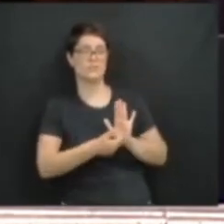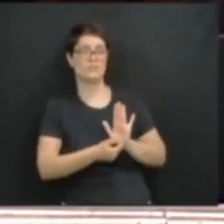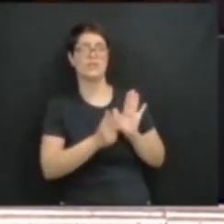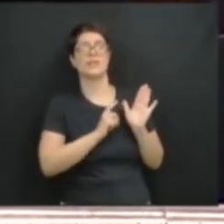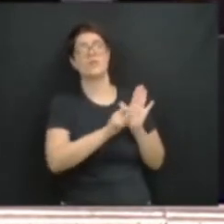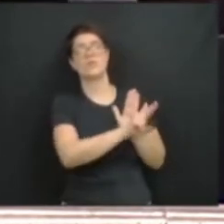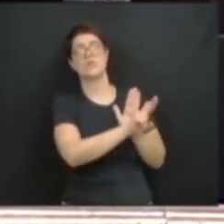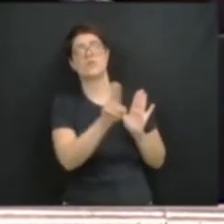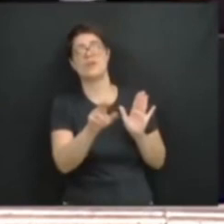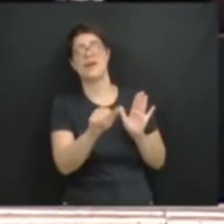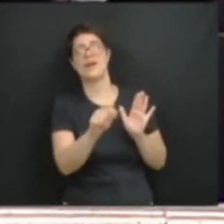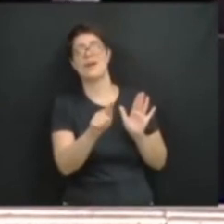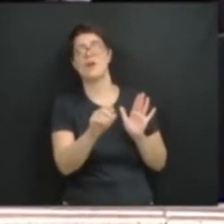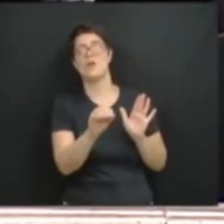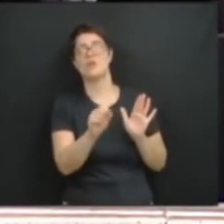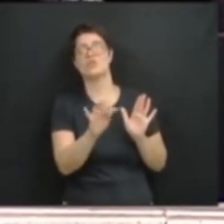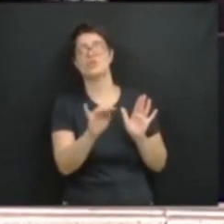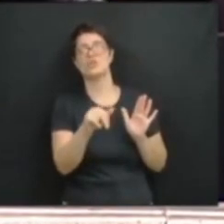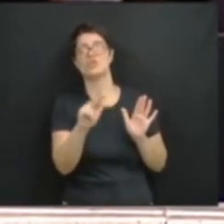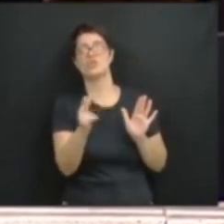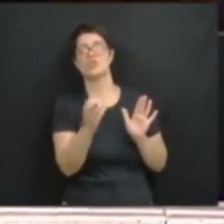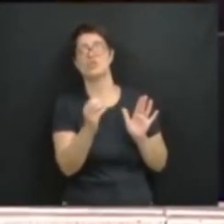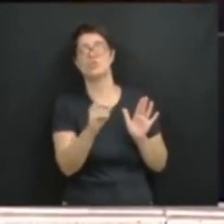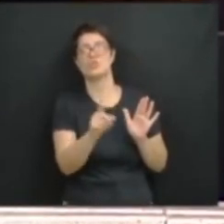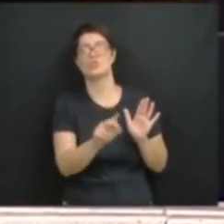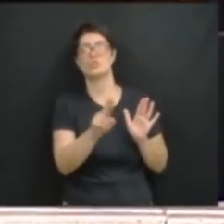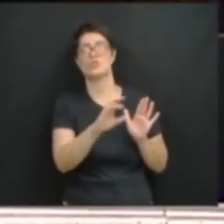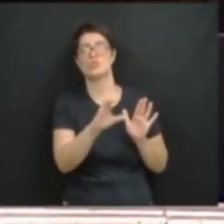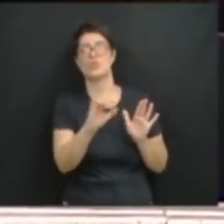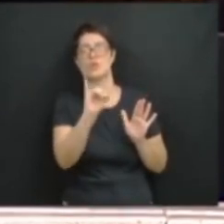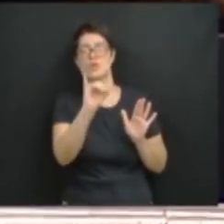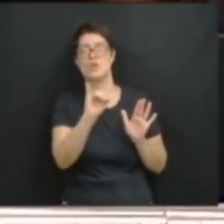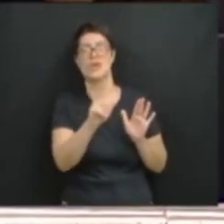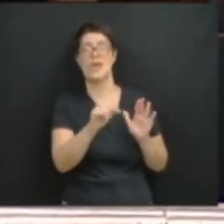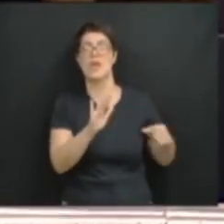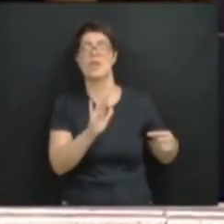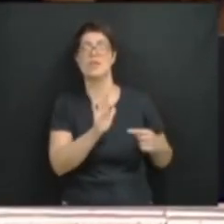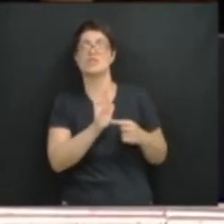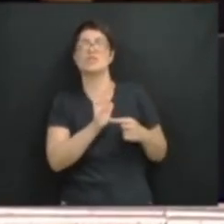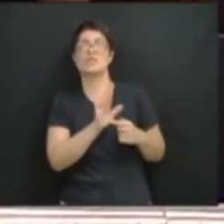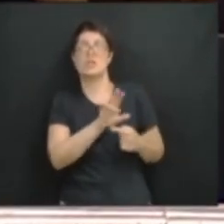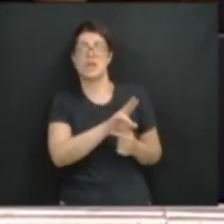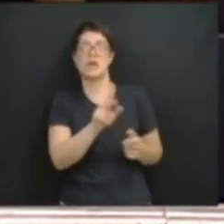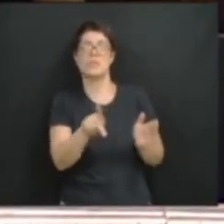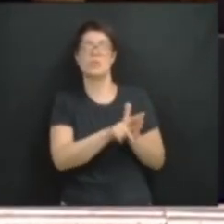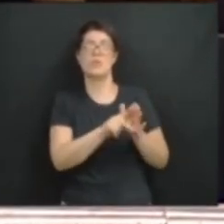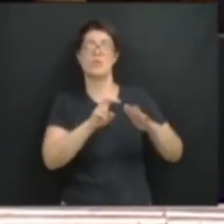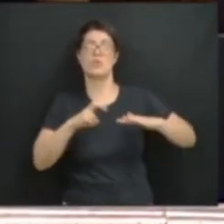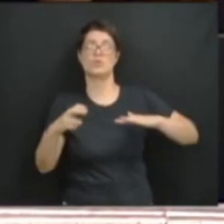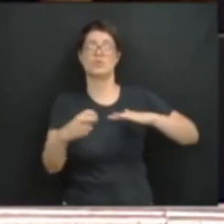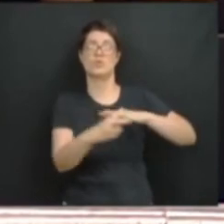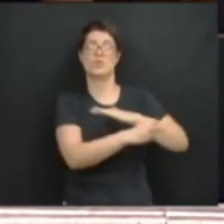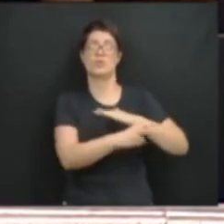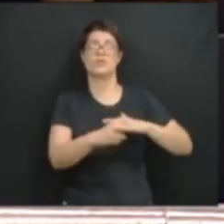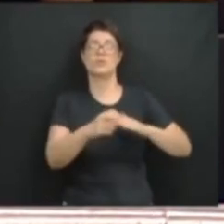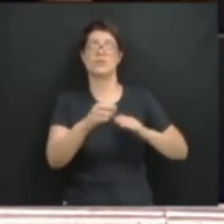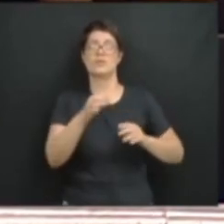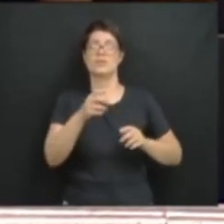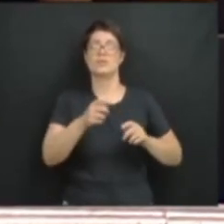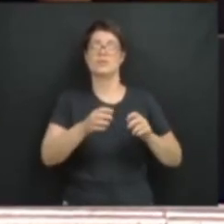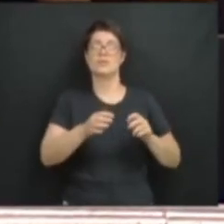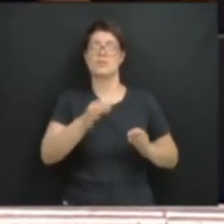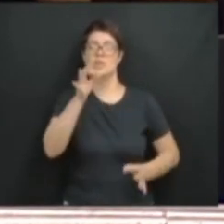o senhor Augustinho zouki para exercer o cargo de Conselheiro do Tribunal de Contas do Paraná Face e necessário